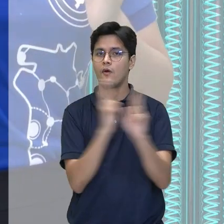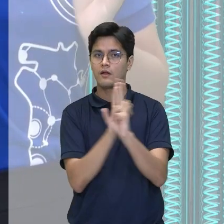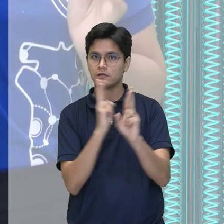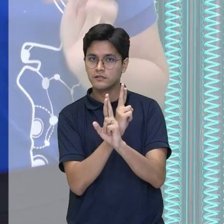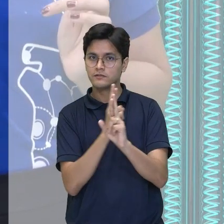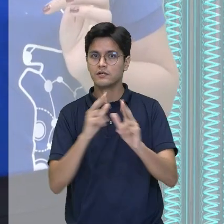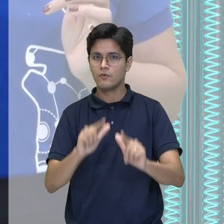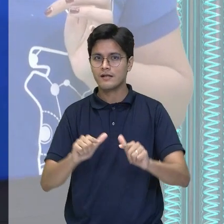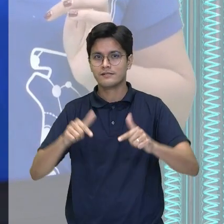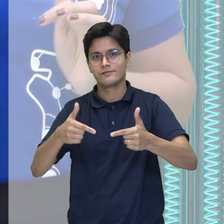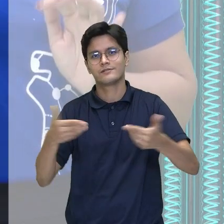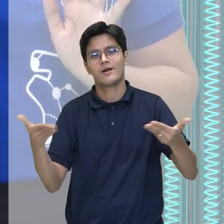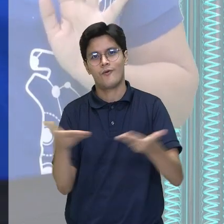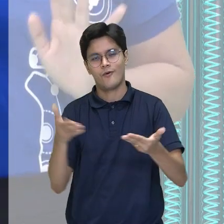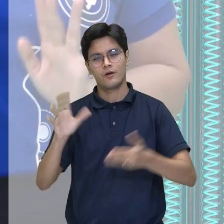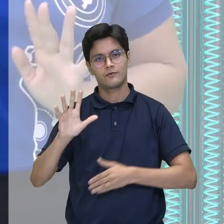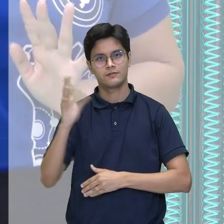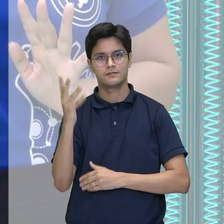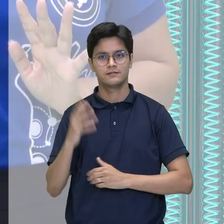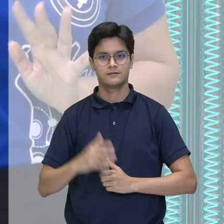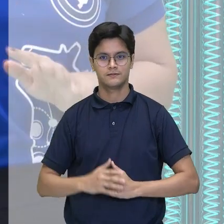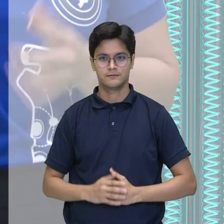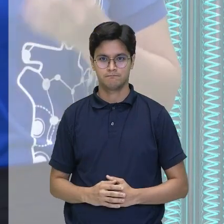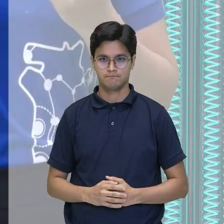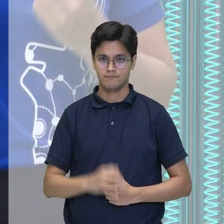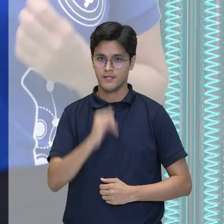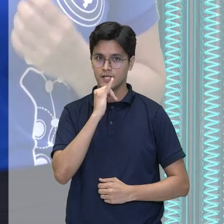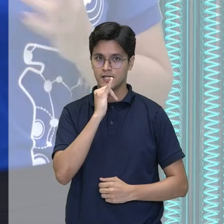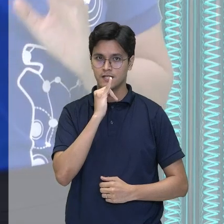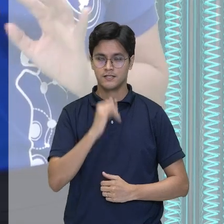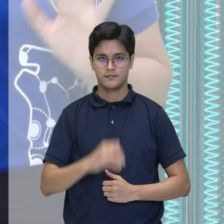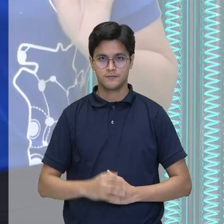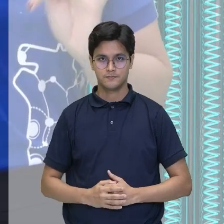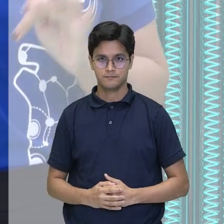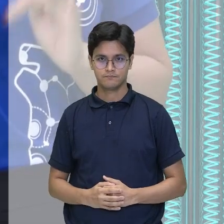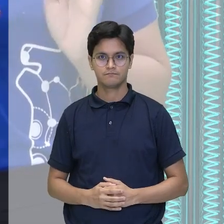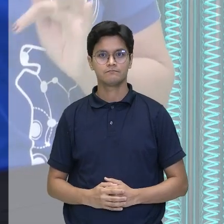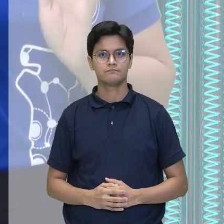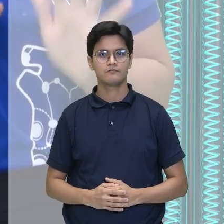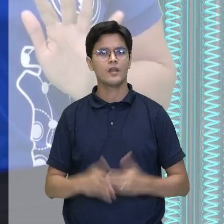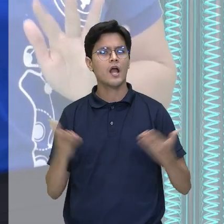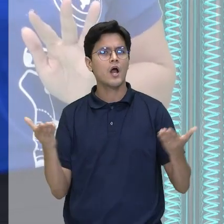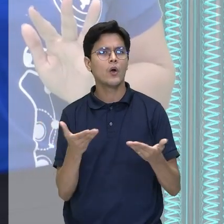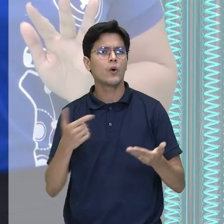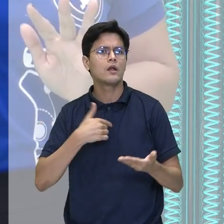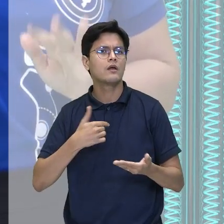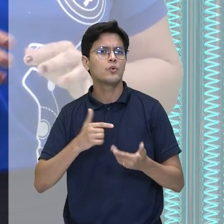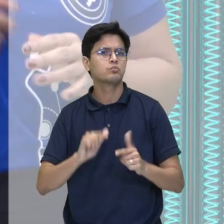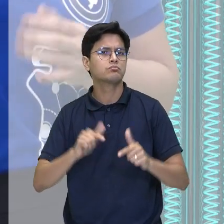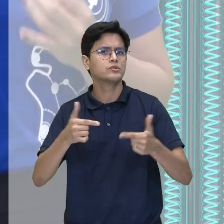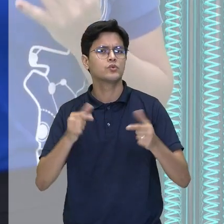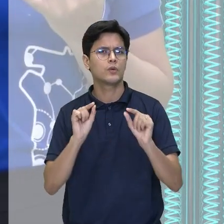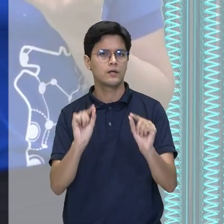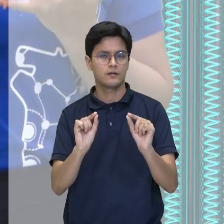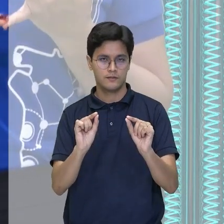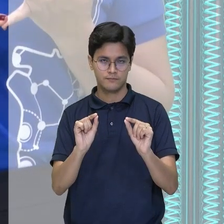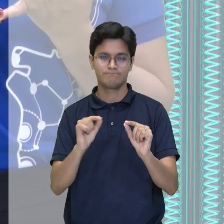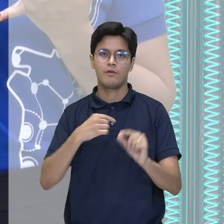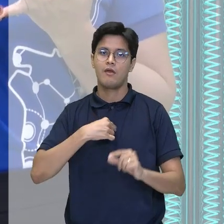acontecendo agora. Por exemplo, o que eu estou fazendo agora, tá bom? Eu